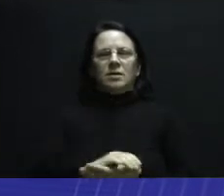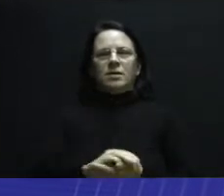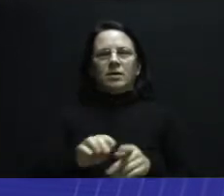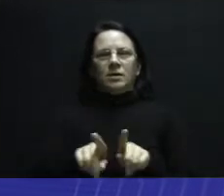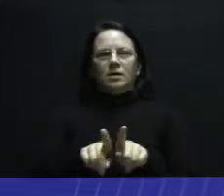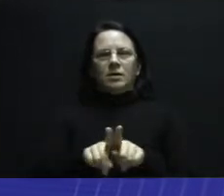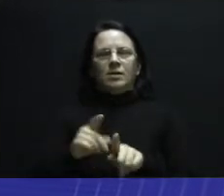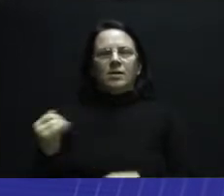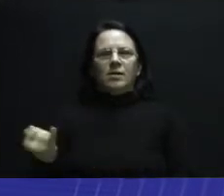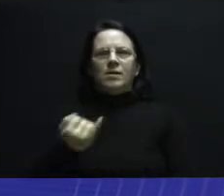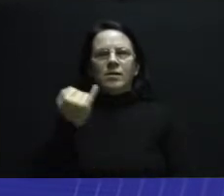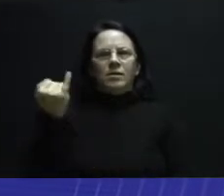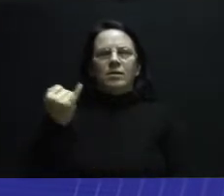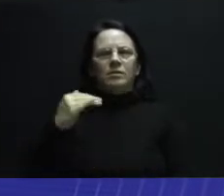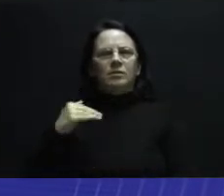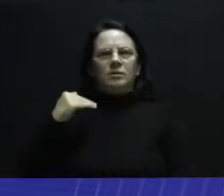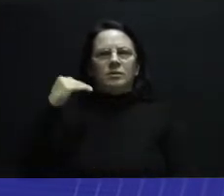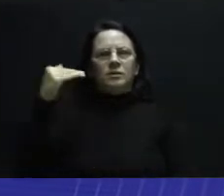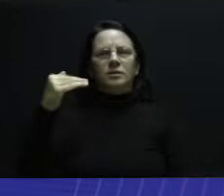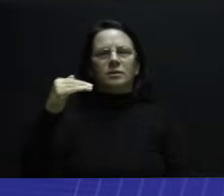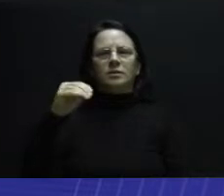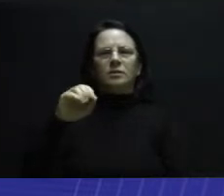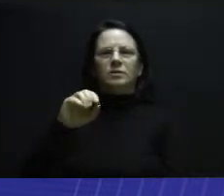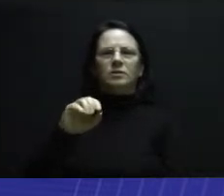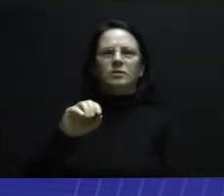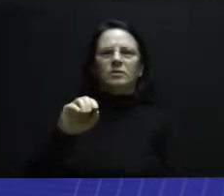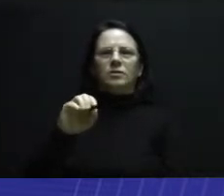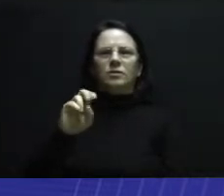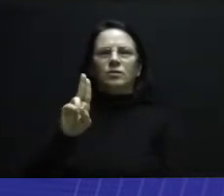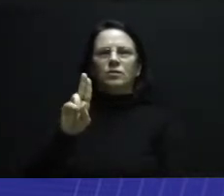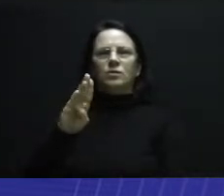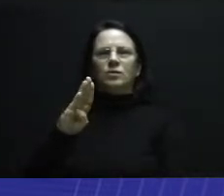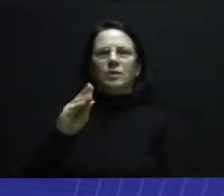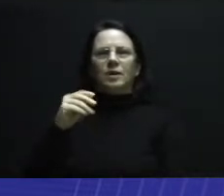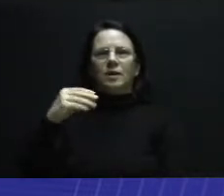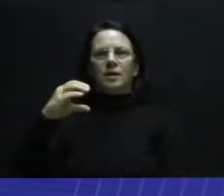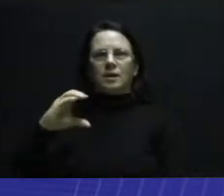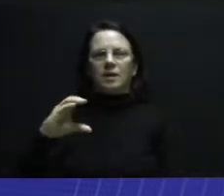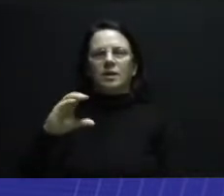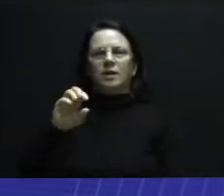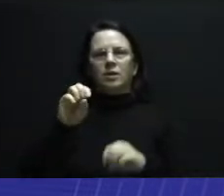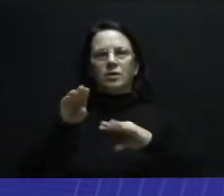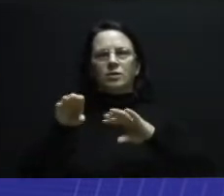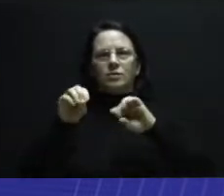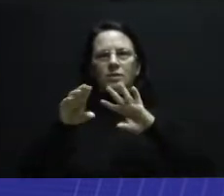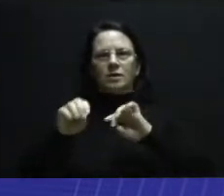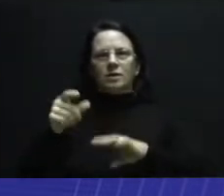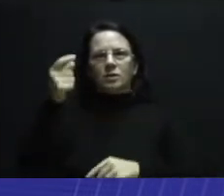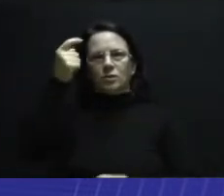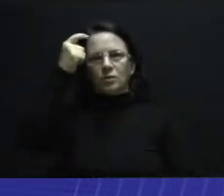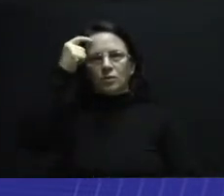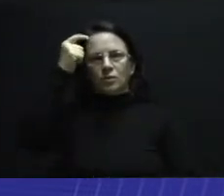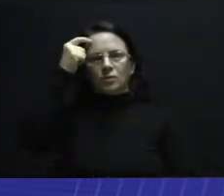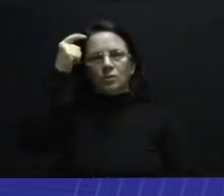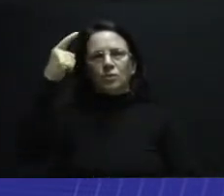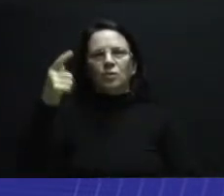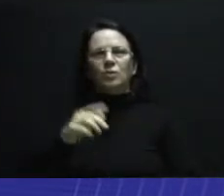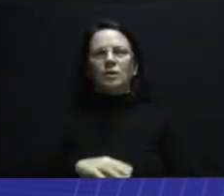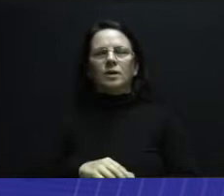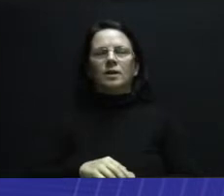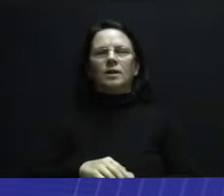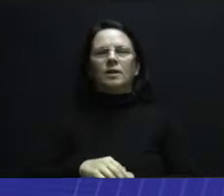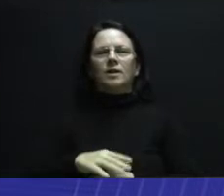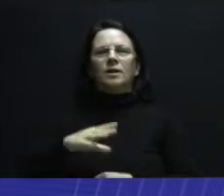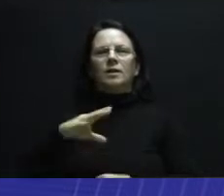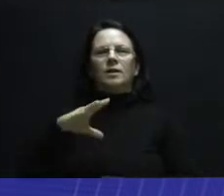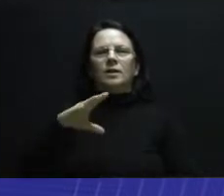no Conselho Superior da UBEC, União Brasiliense de Educação e Cultura, mantedora da Universidade Católica